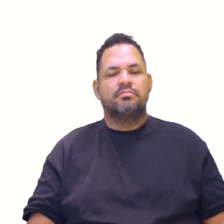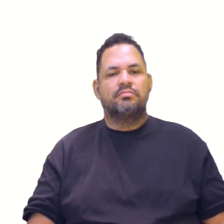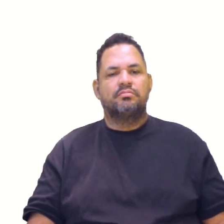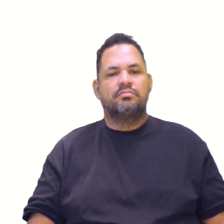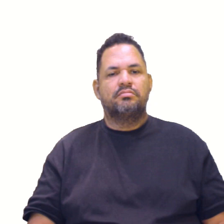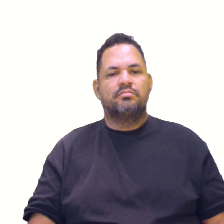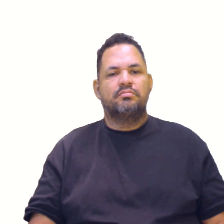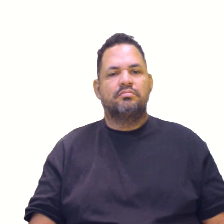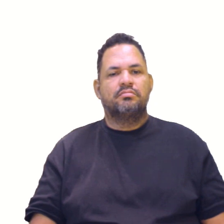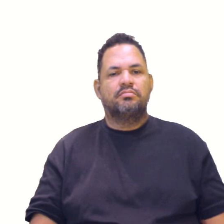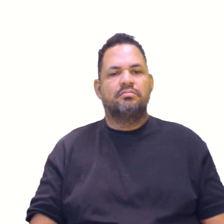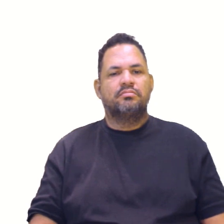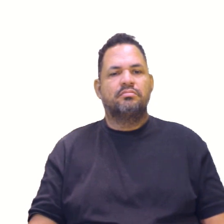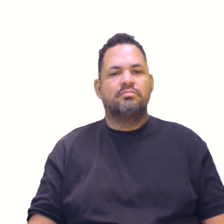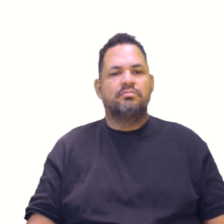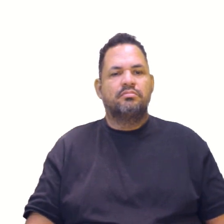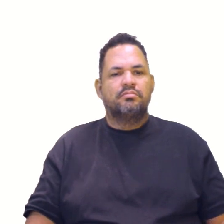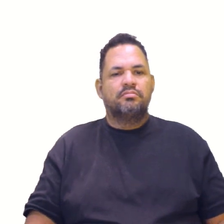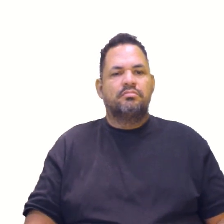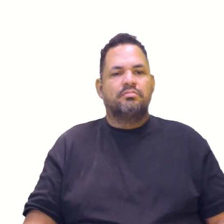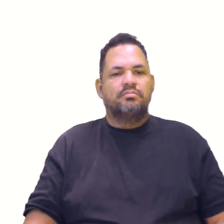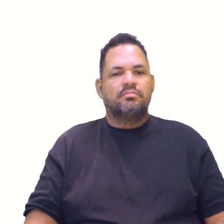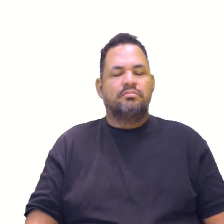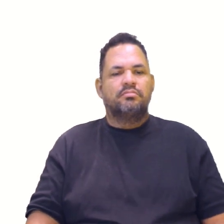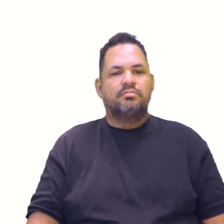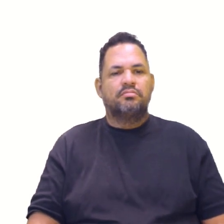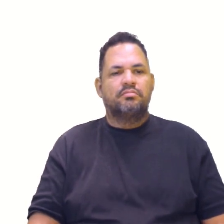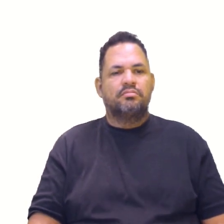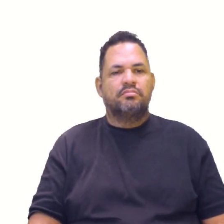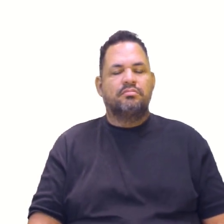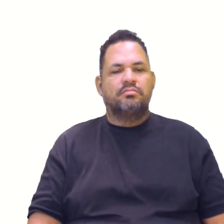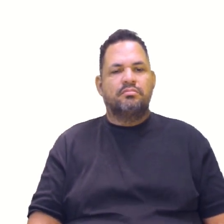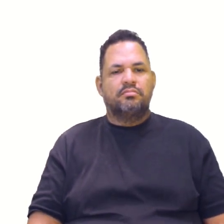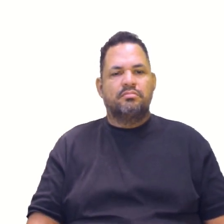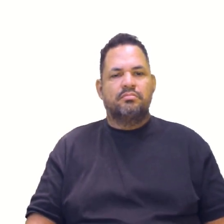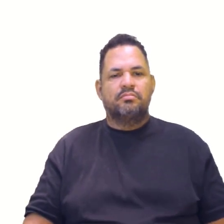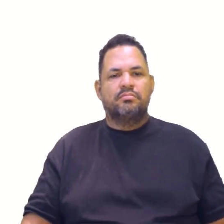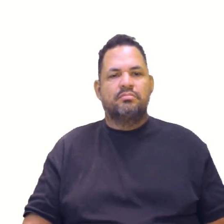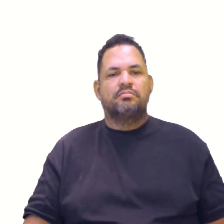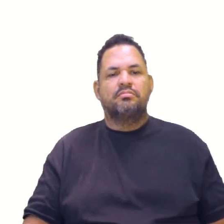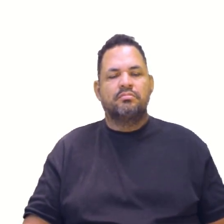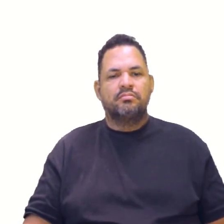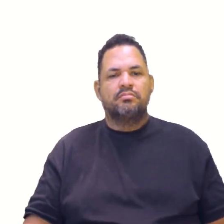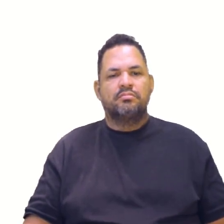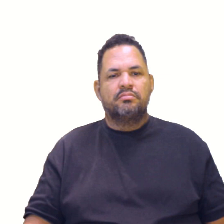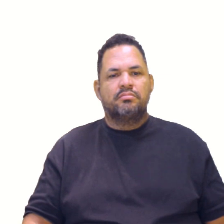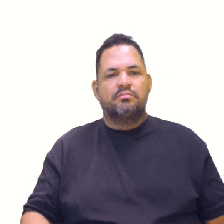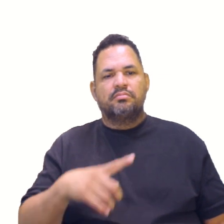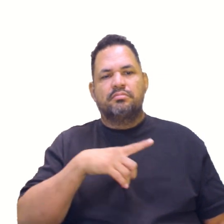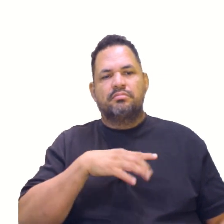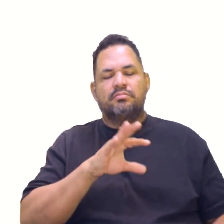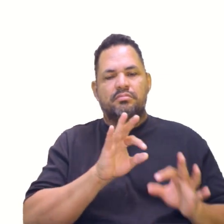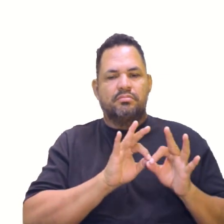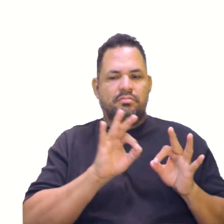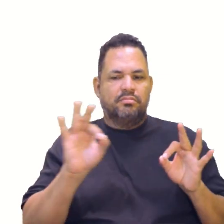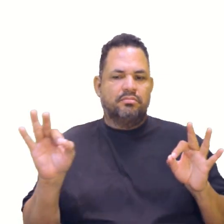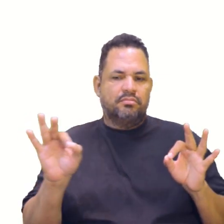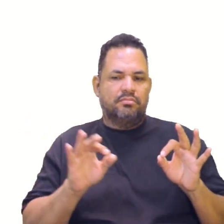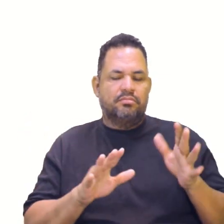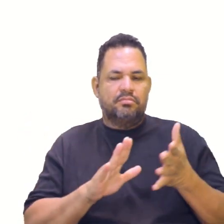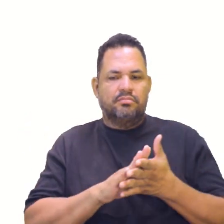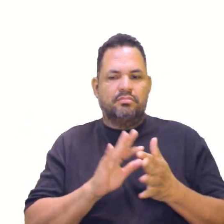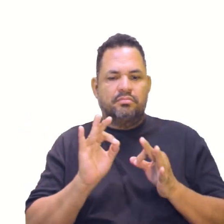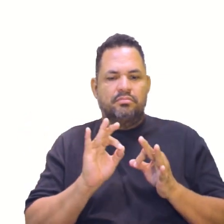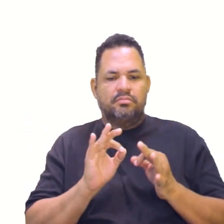ficou meio arrumadinho, deixa eu arrumar. Tá legal, agora eu peguei tudo. Vamos lá. Então a gente tem a distância entre... a